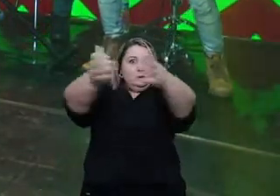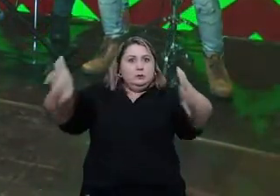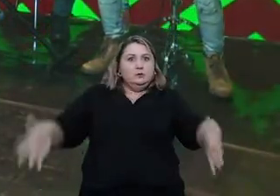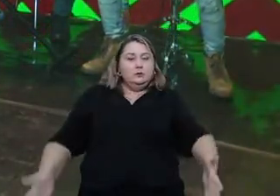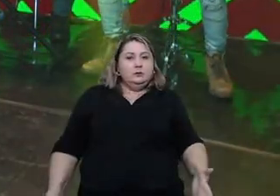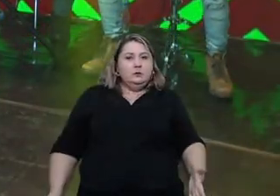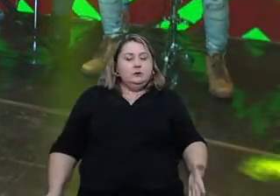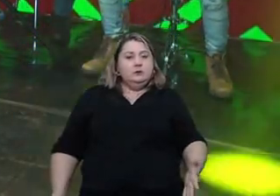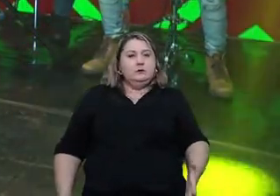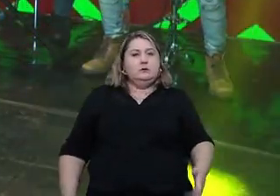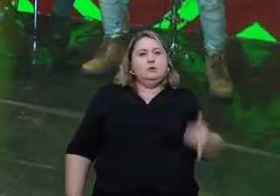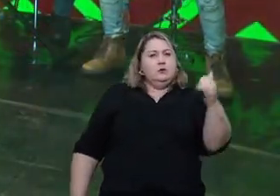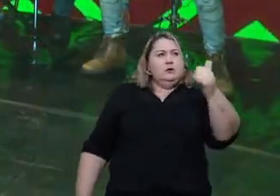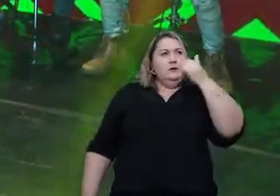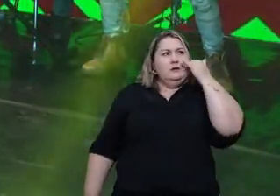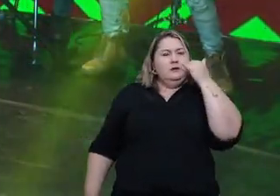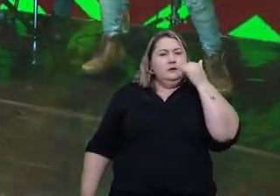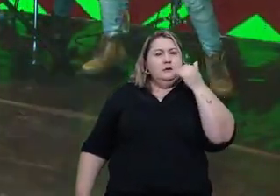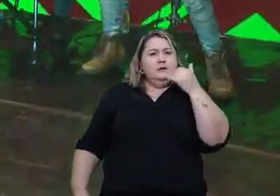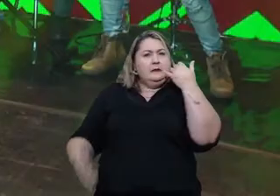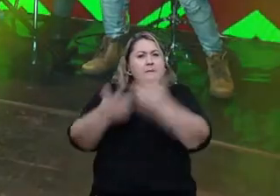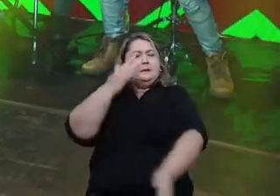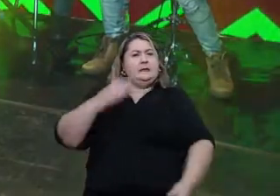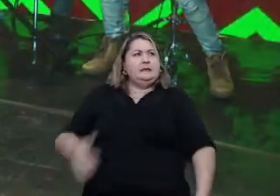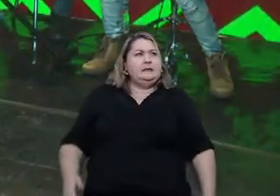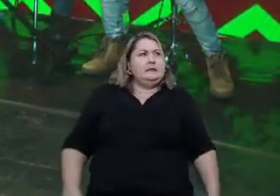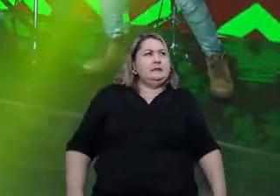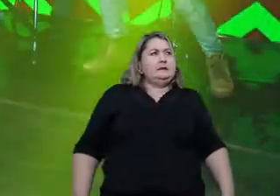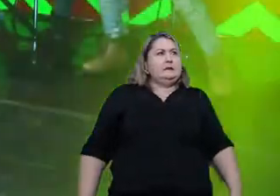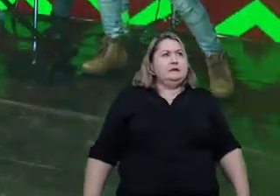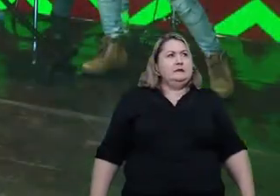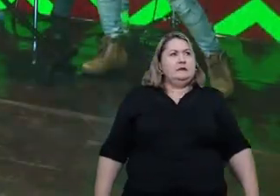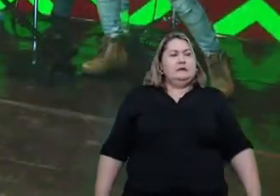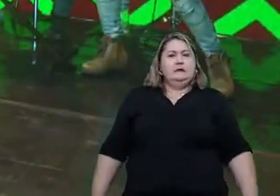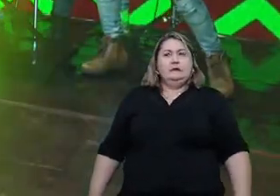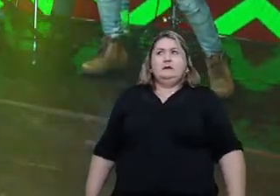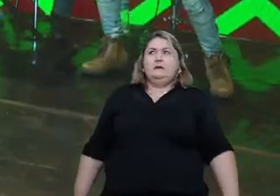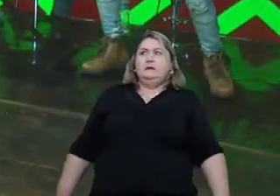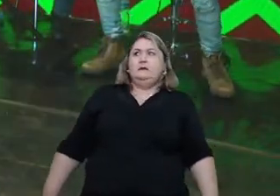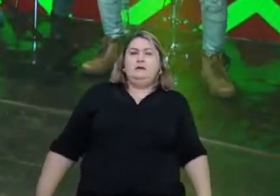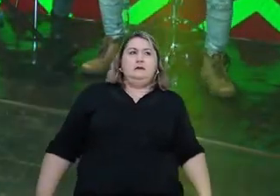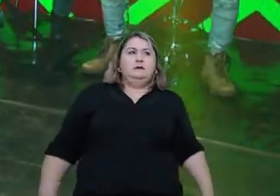aguenta. Nunca ou você vai me perder.